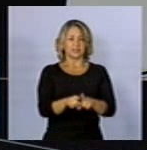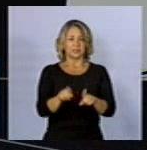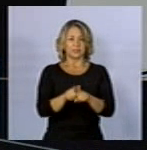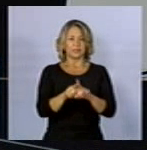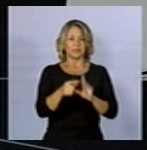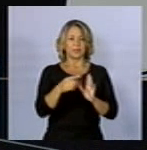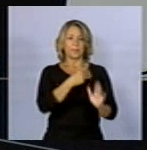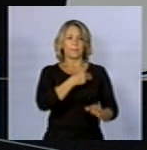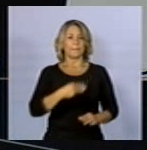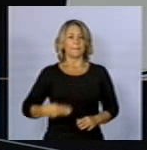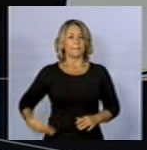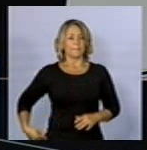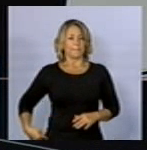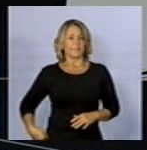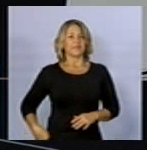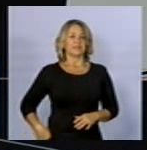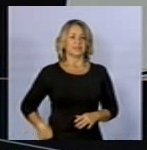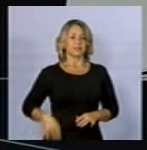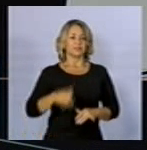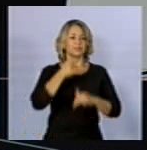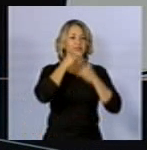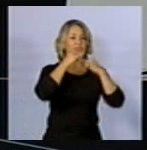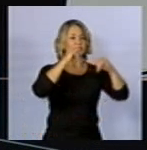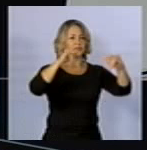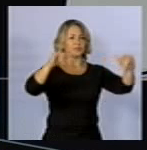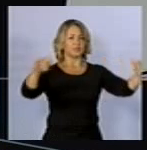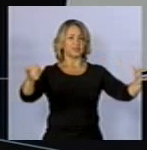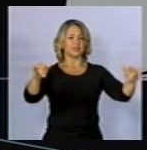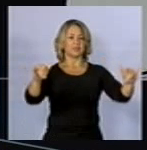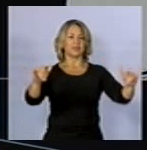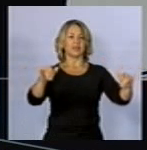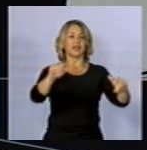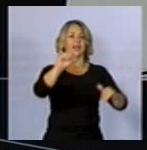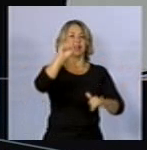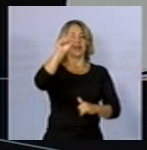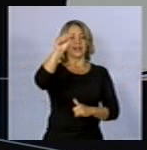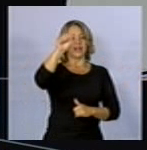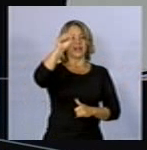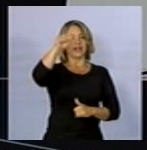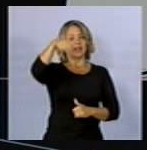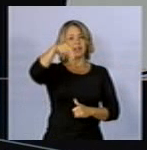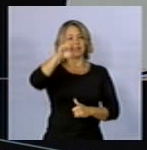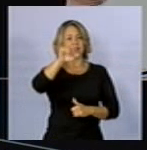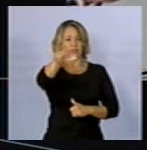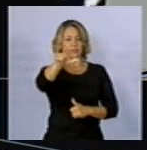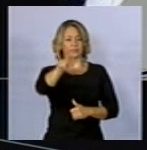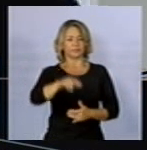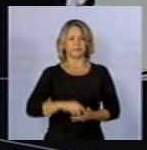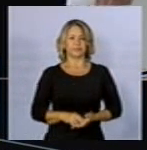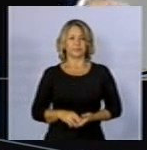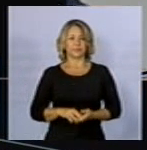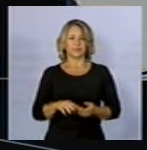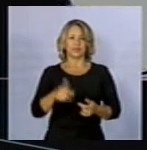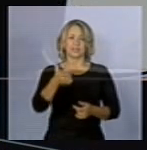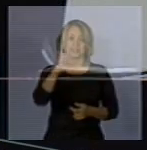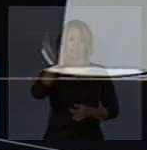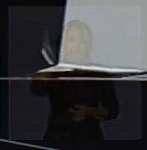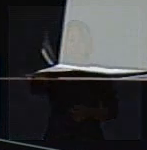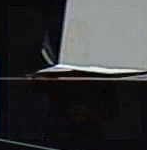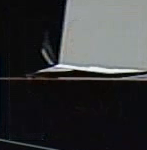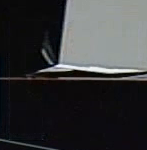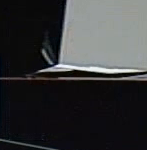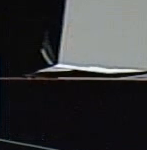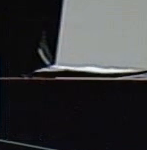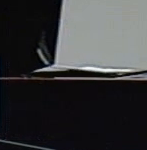regulação dos serviços de distribuição da Agência Nacional de Energia Elétrica anel também por 15